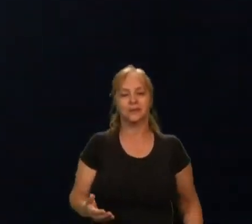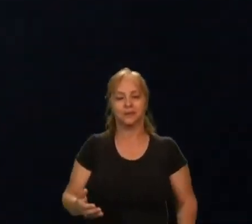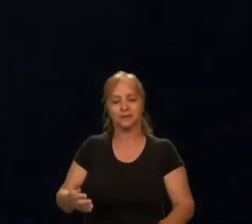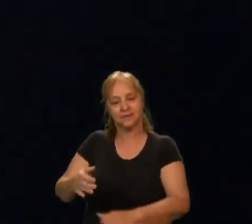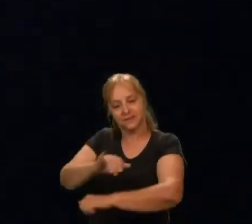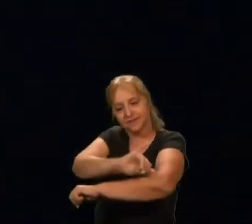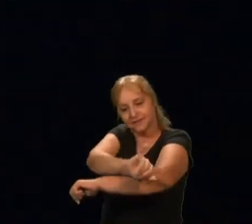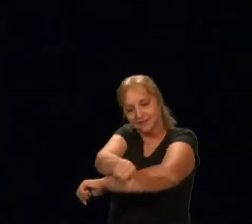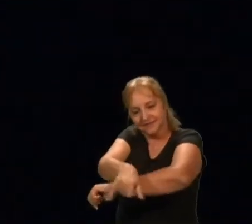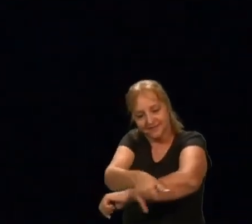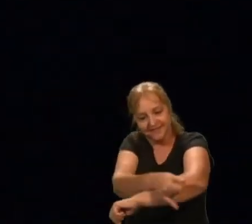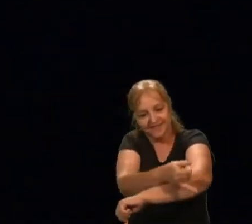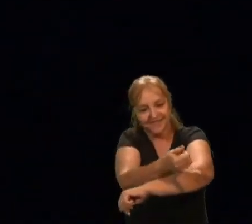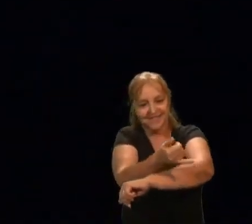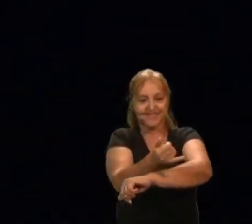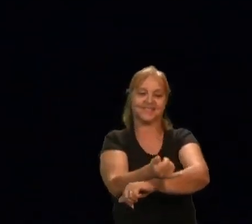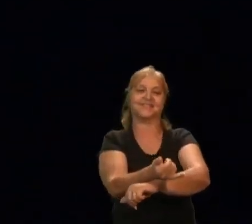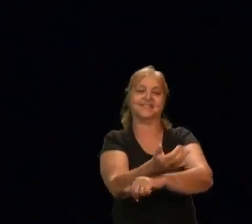Jerusalém,